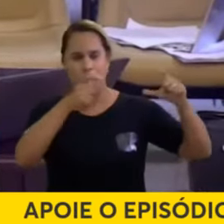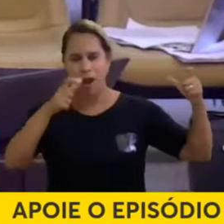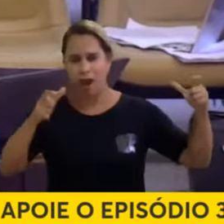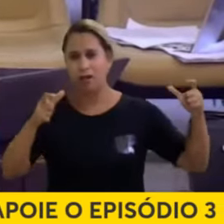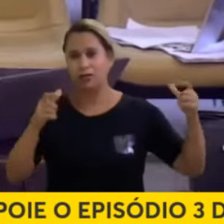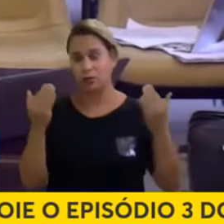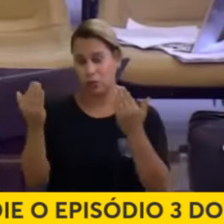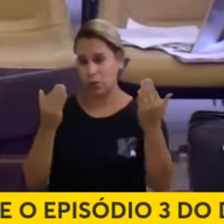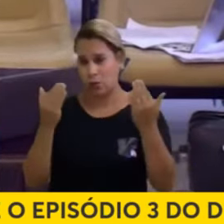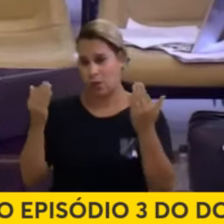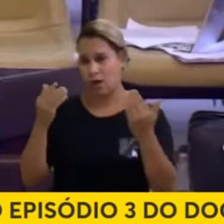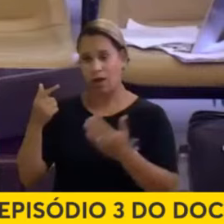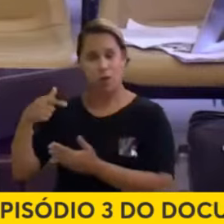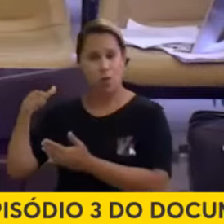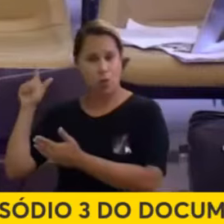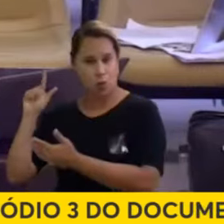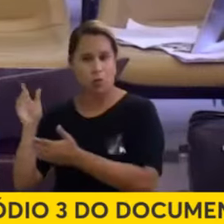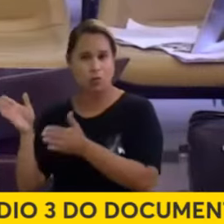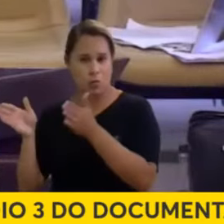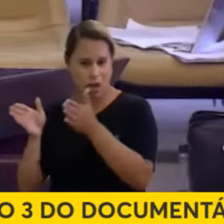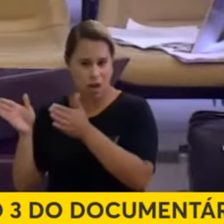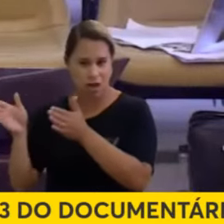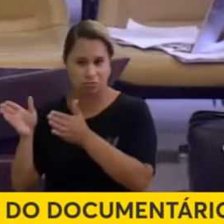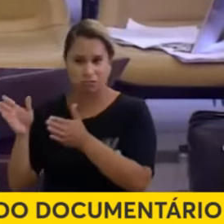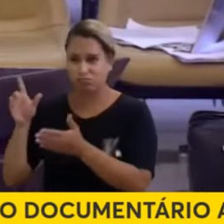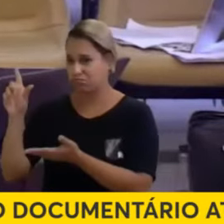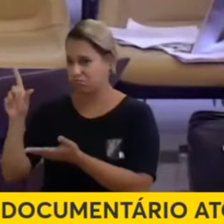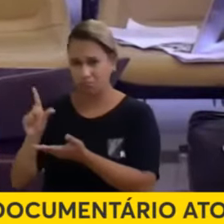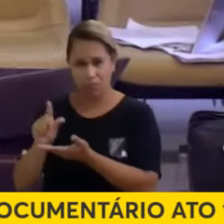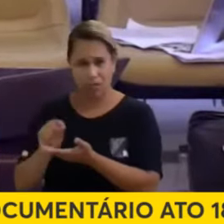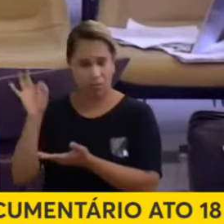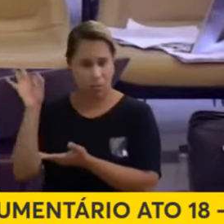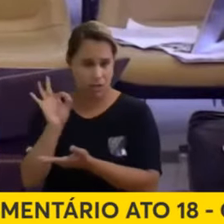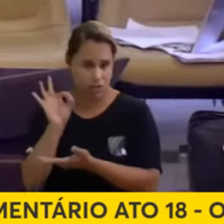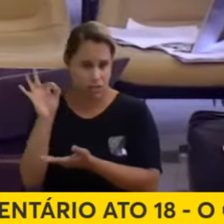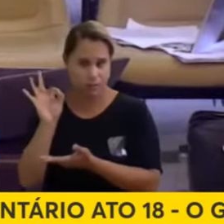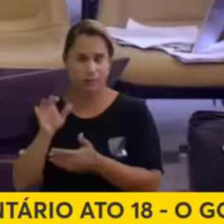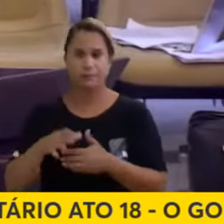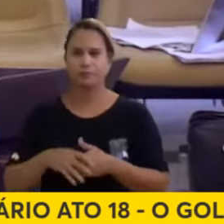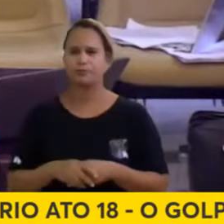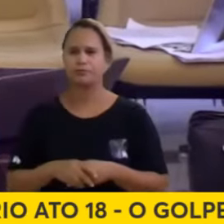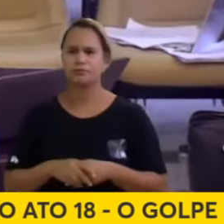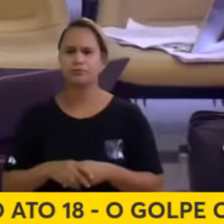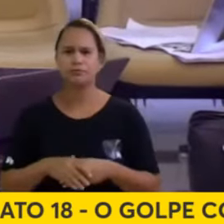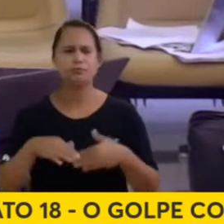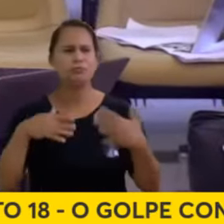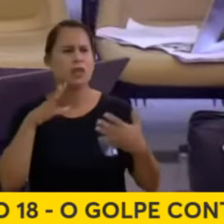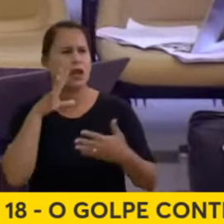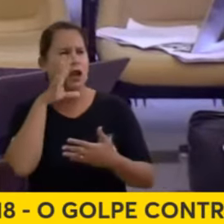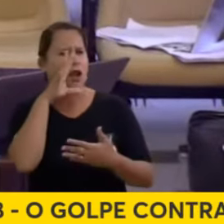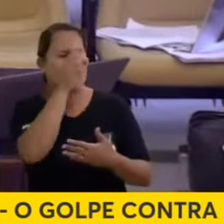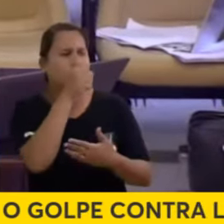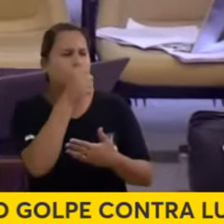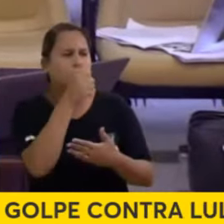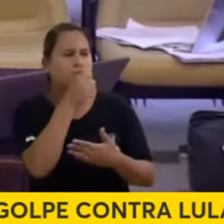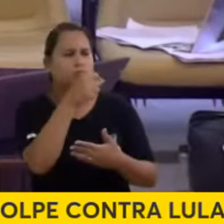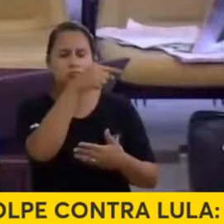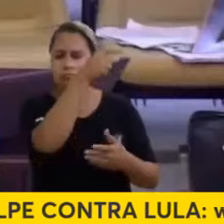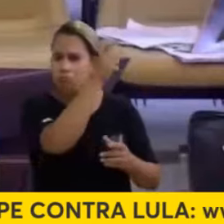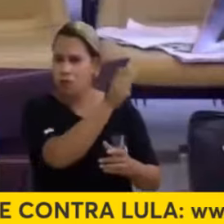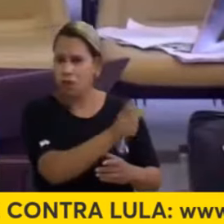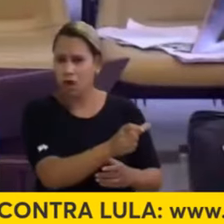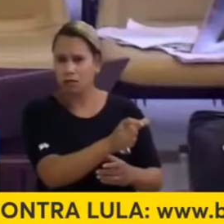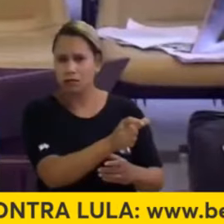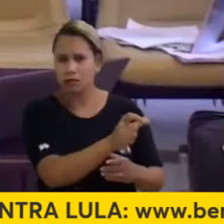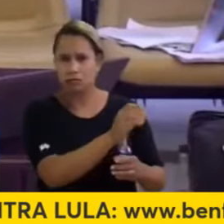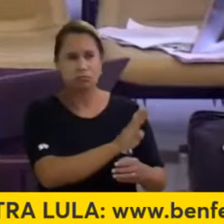outras épocas é um percentual muito pequeno Zeca Dirceu falou há 3 qu dias ou seja Cadê o abuso aqui paraa eleição do moro mas não foi só